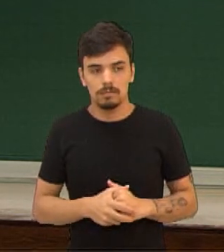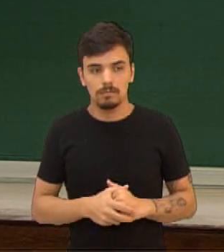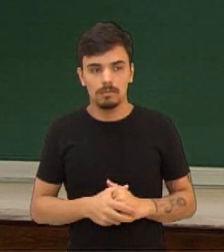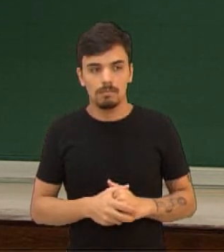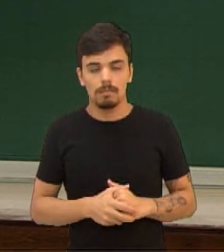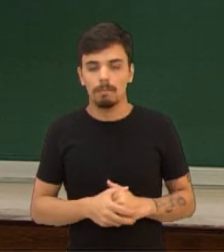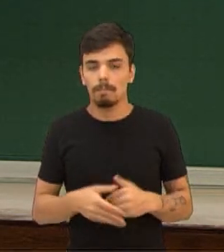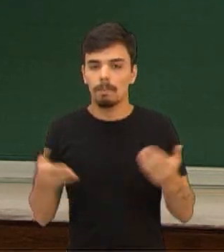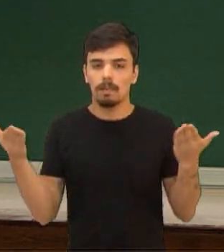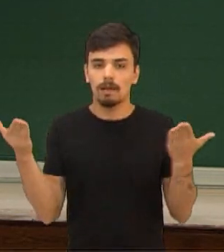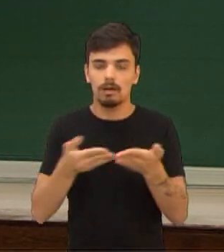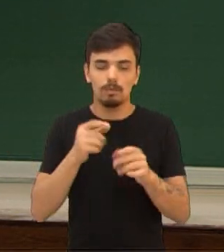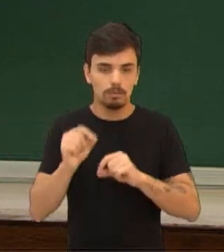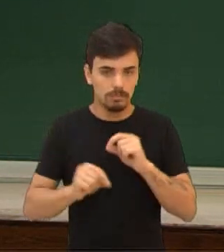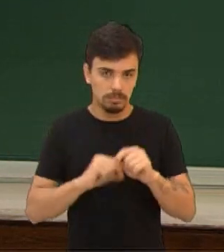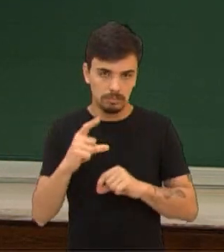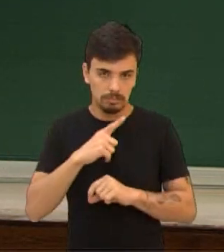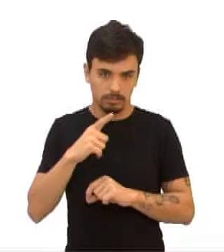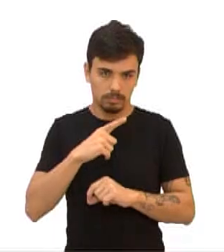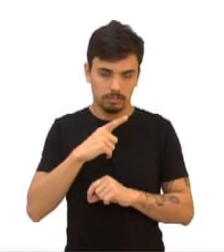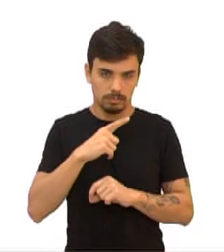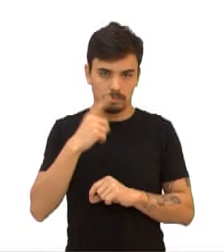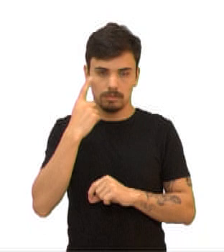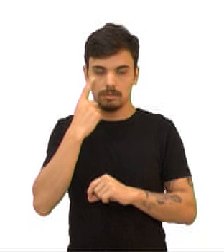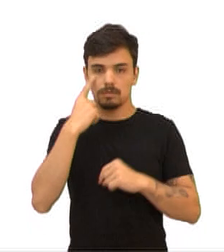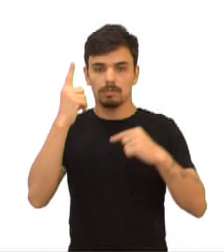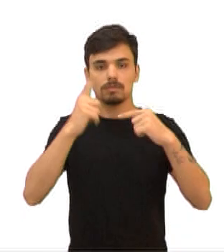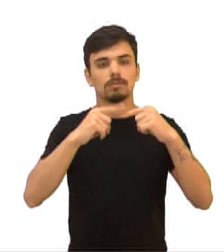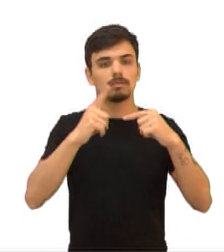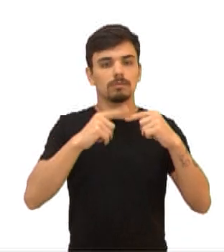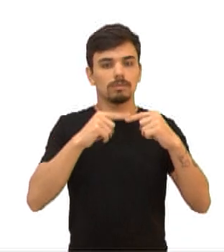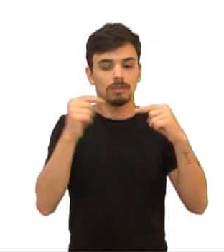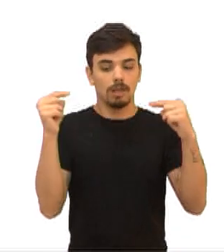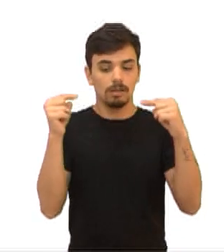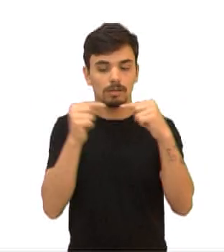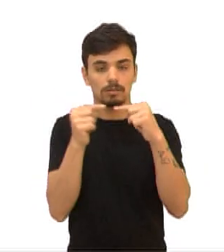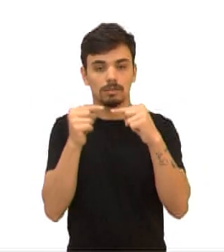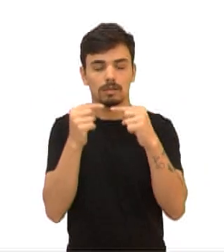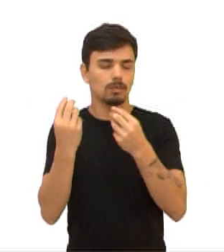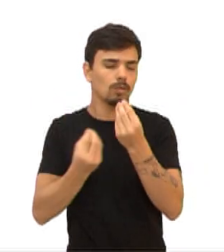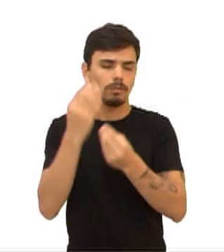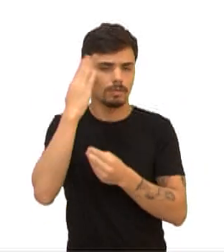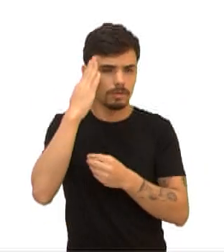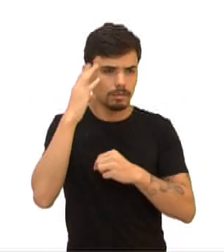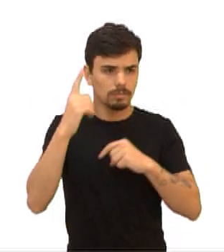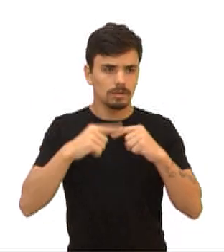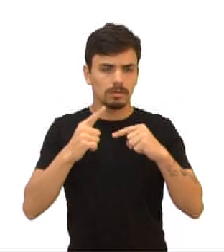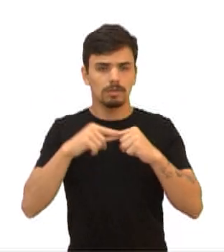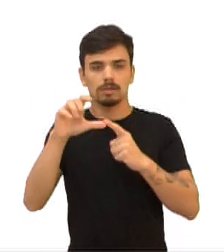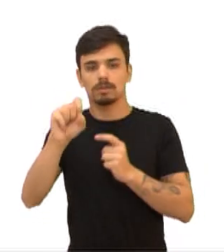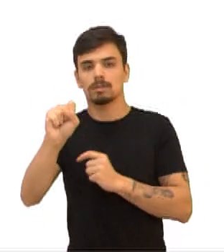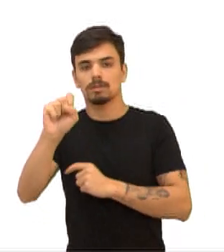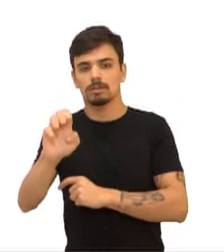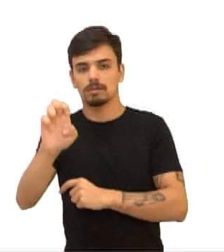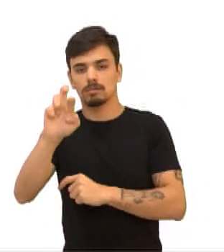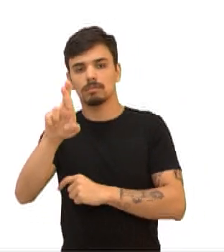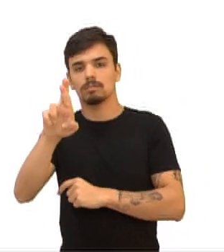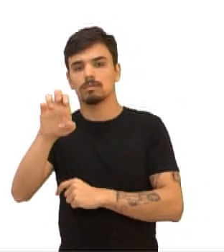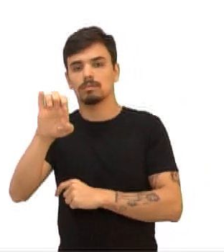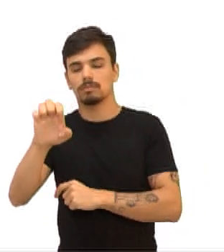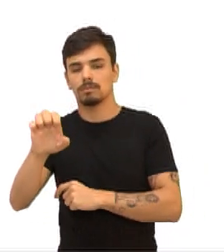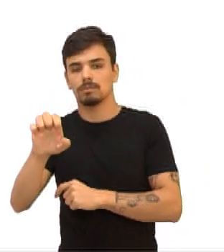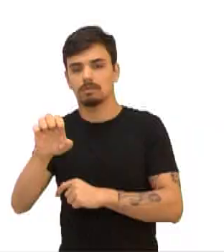Agora, nós temos aqui então um circuito com ligação série. Como é que eu sei que é uma ligação série? Bem fácil. Na